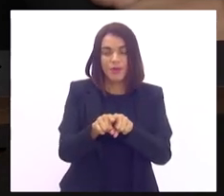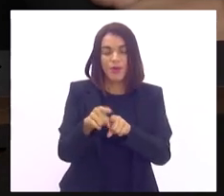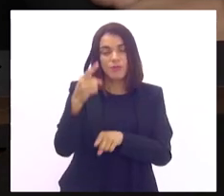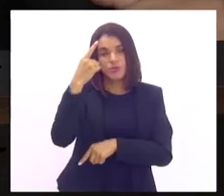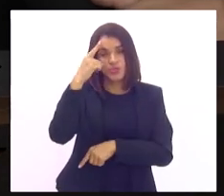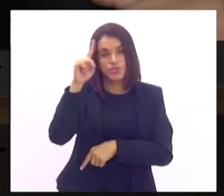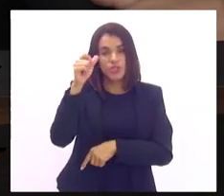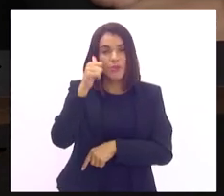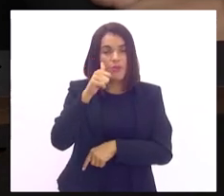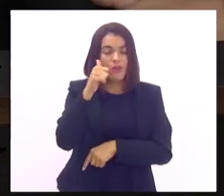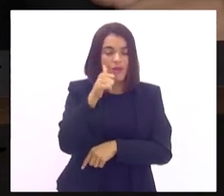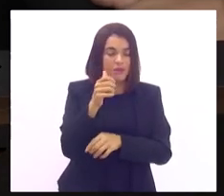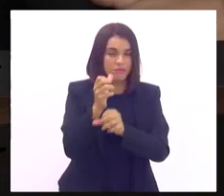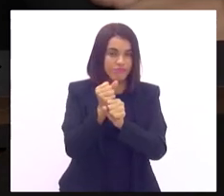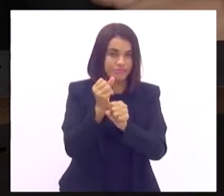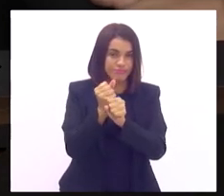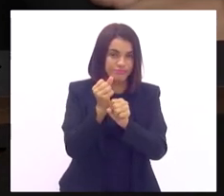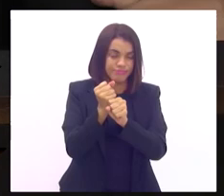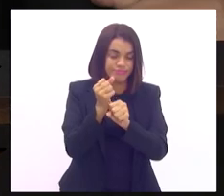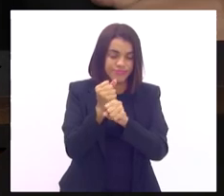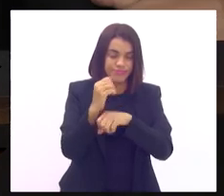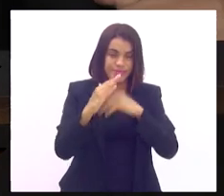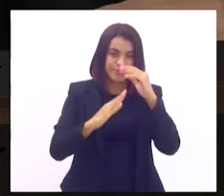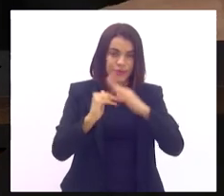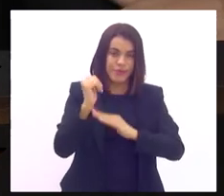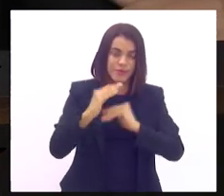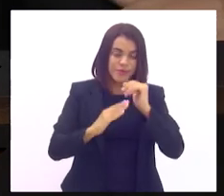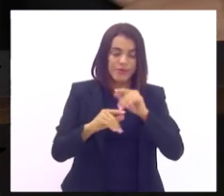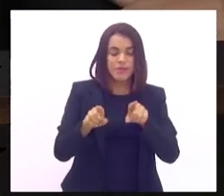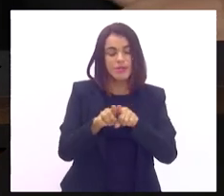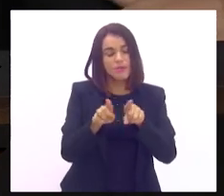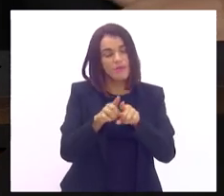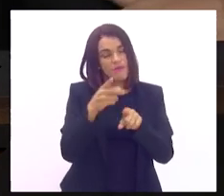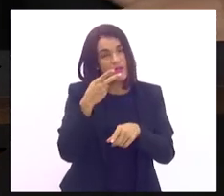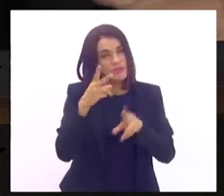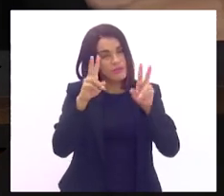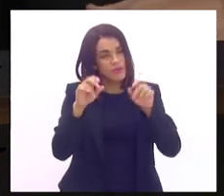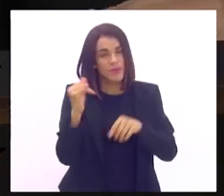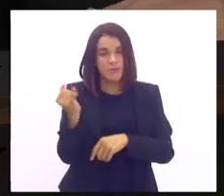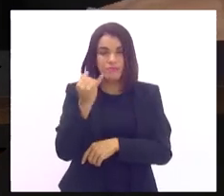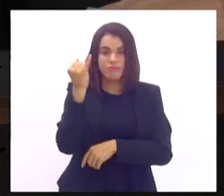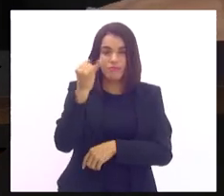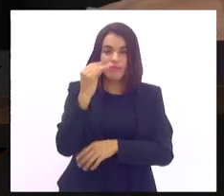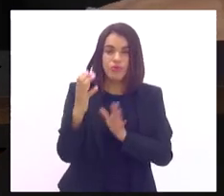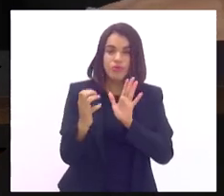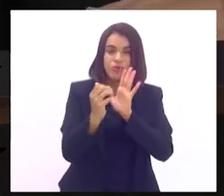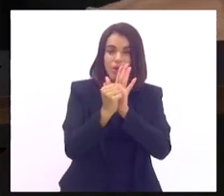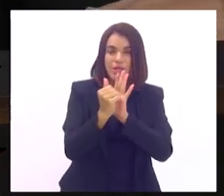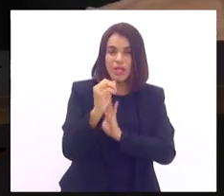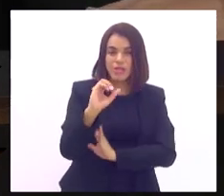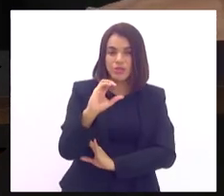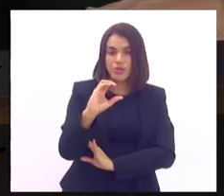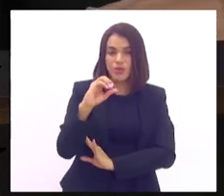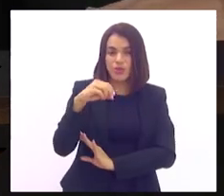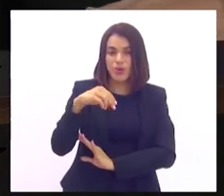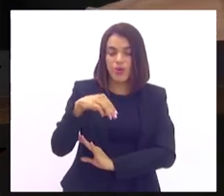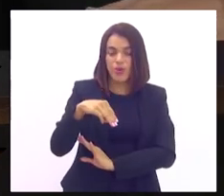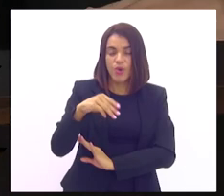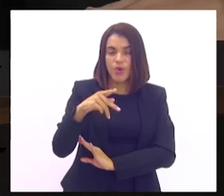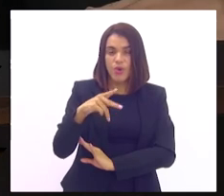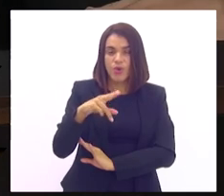Mulher Contabilista. E também destacar a importância do cadastro compulsório do profissional da